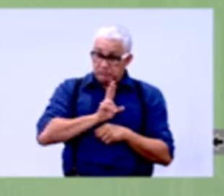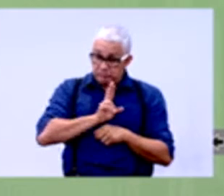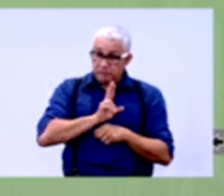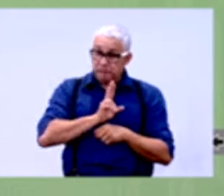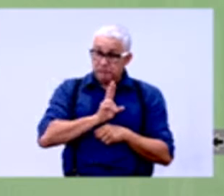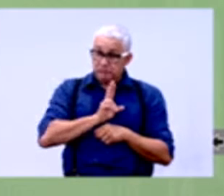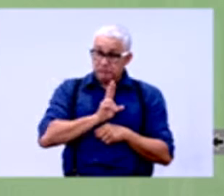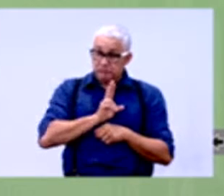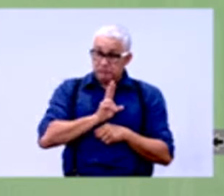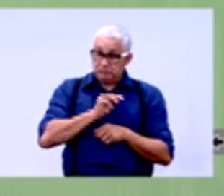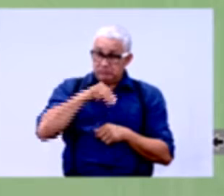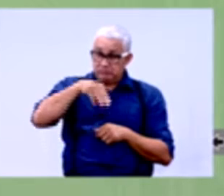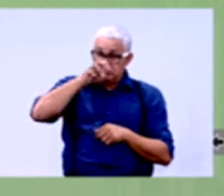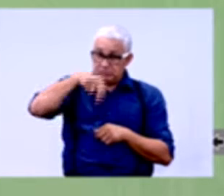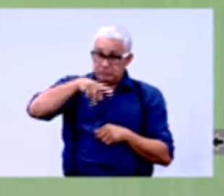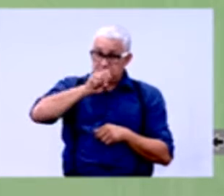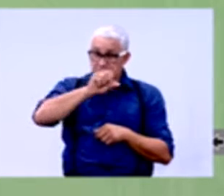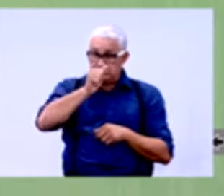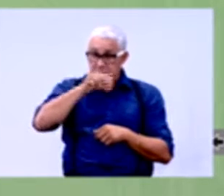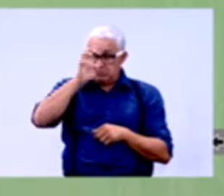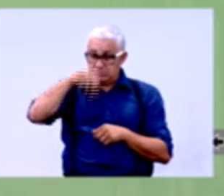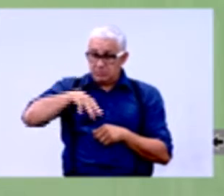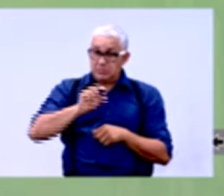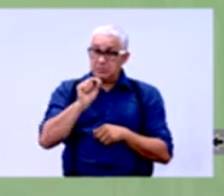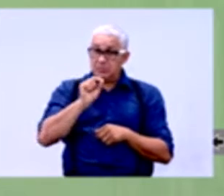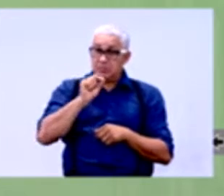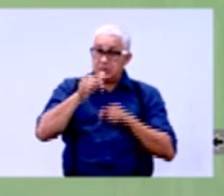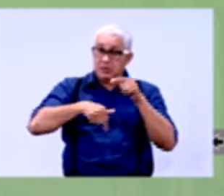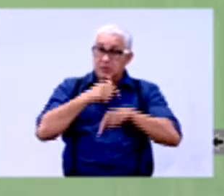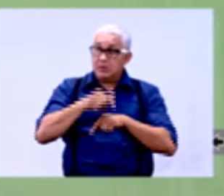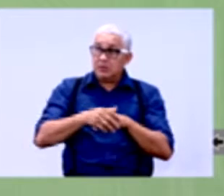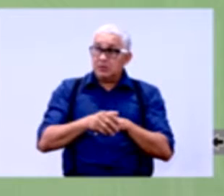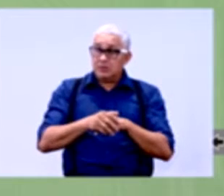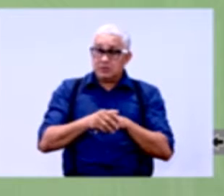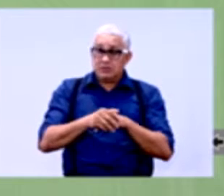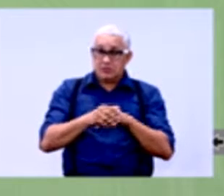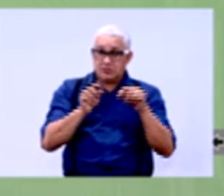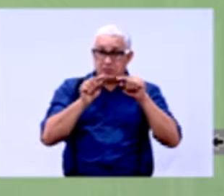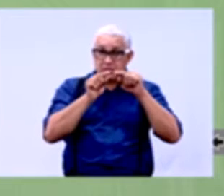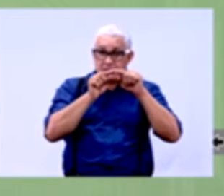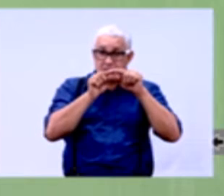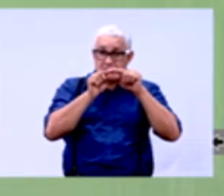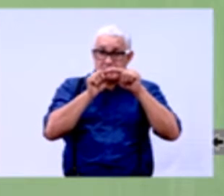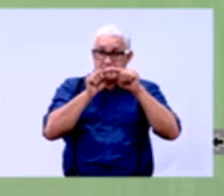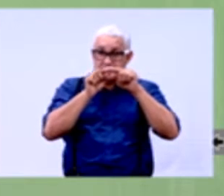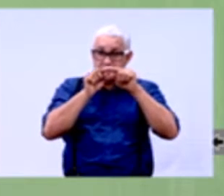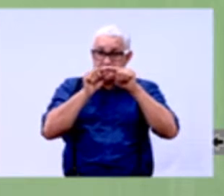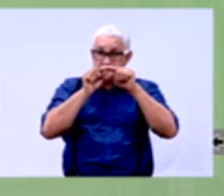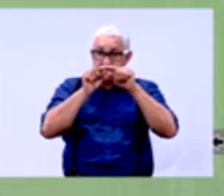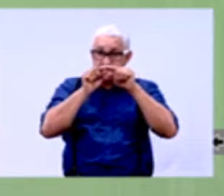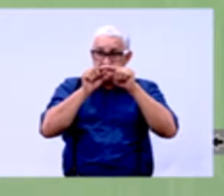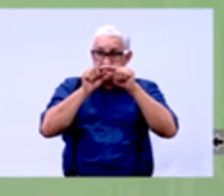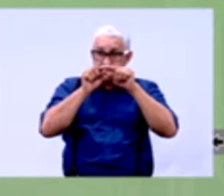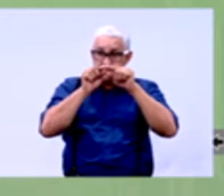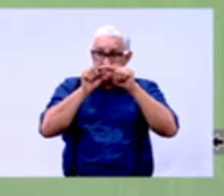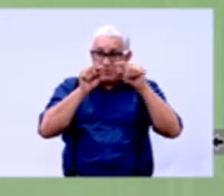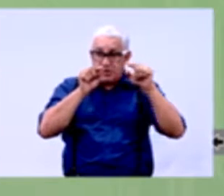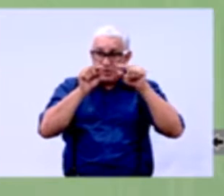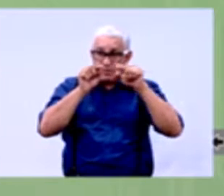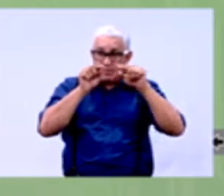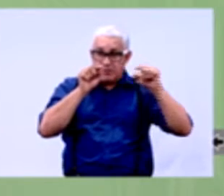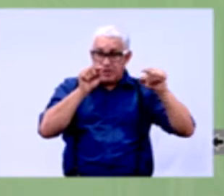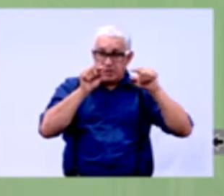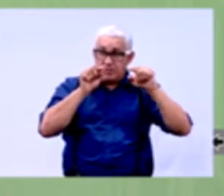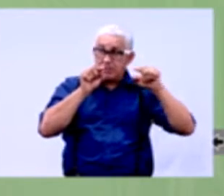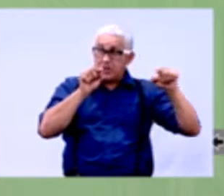de mensagem, então nós trabalhamos com a seta tracejada. E é desnecessário indicar quando se